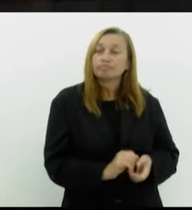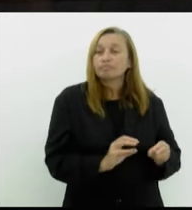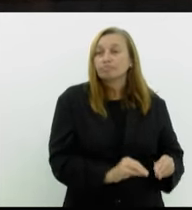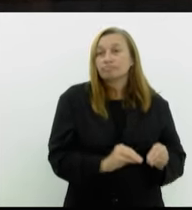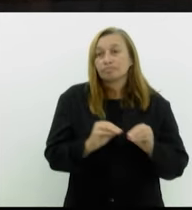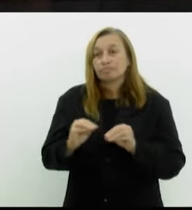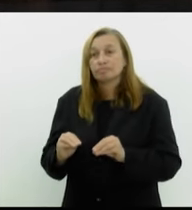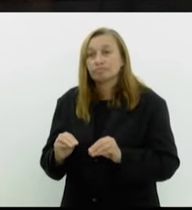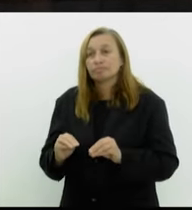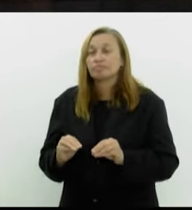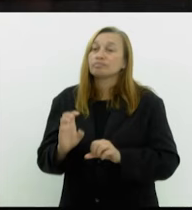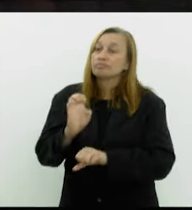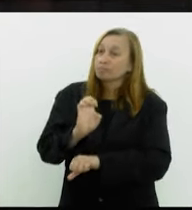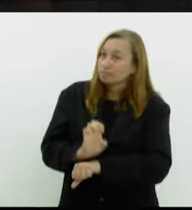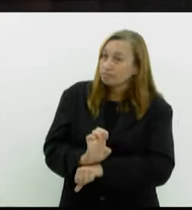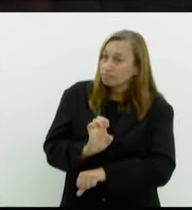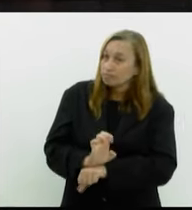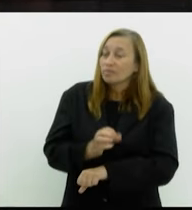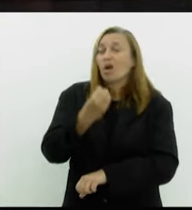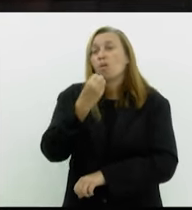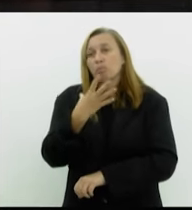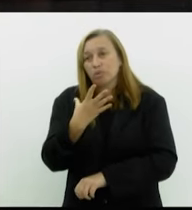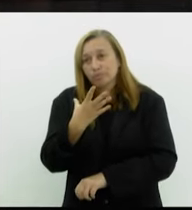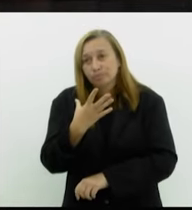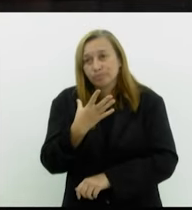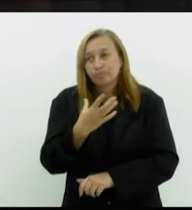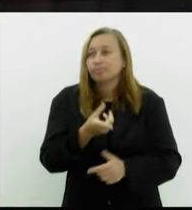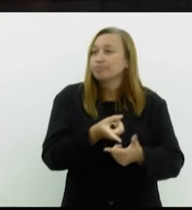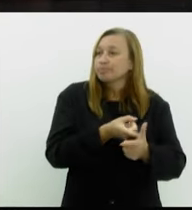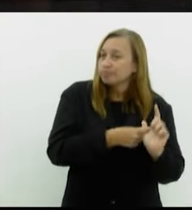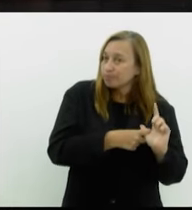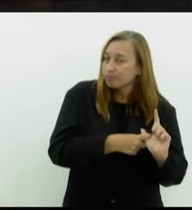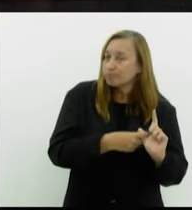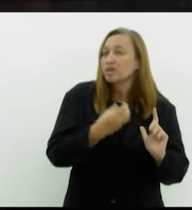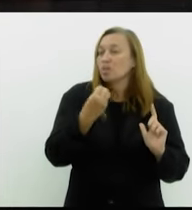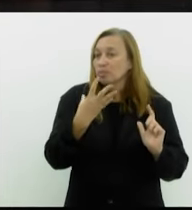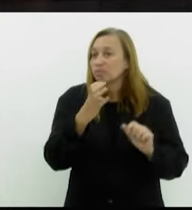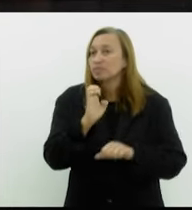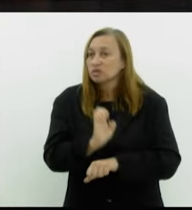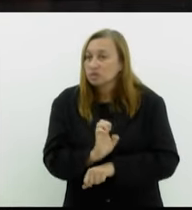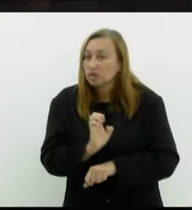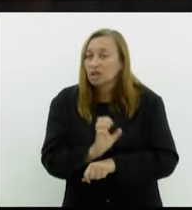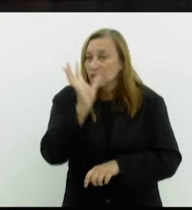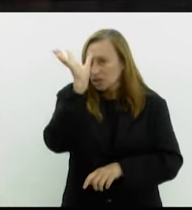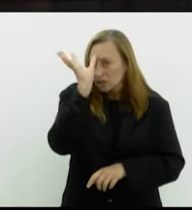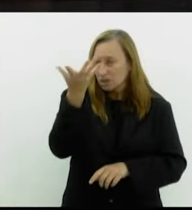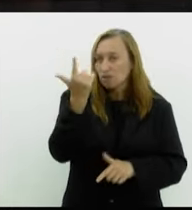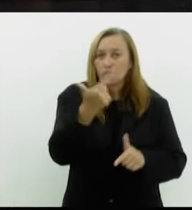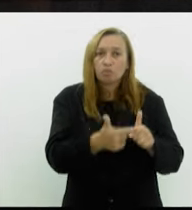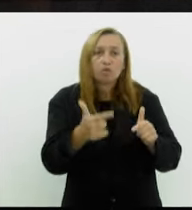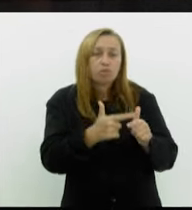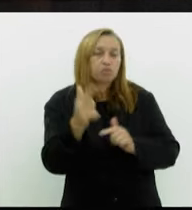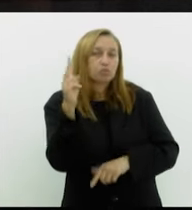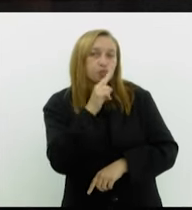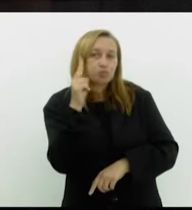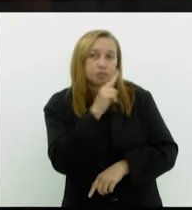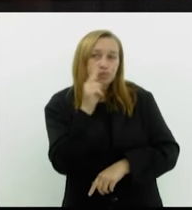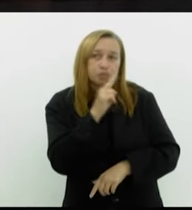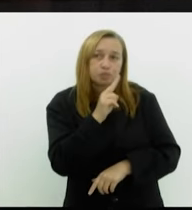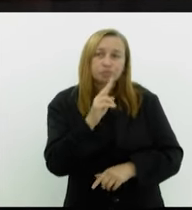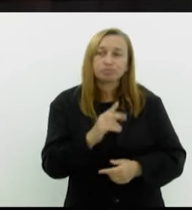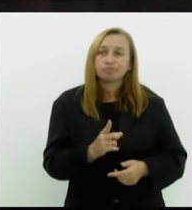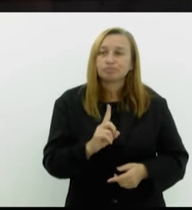com o Estado, é bom para o devedor e bom para o Estado, que resolve o seu problema mais rápido, não